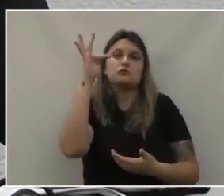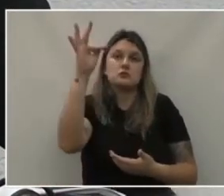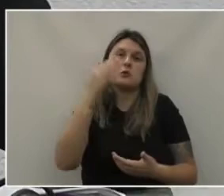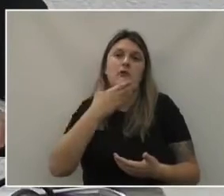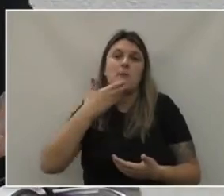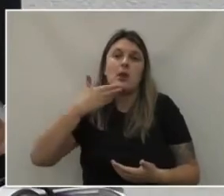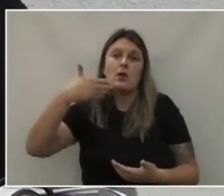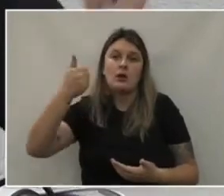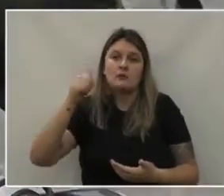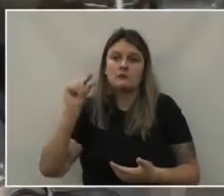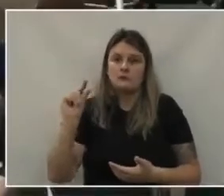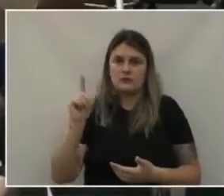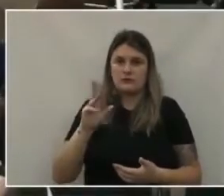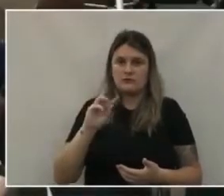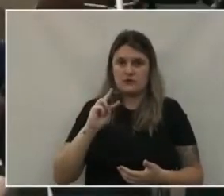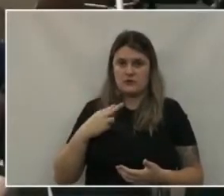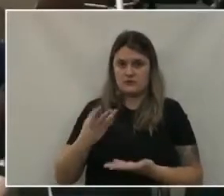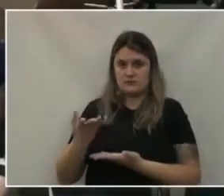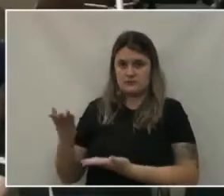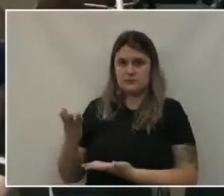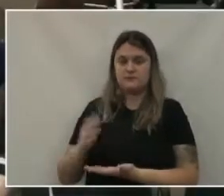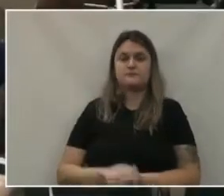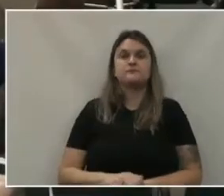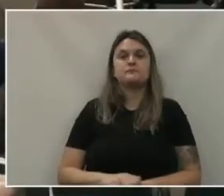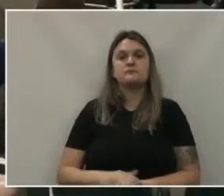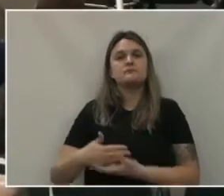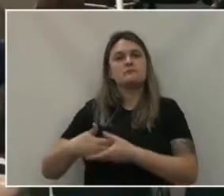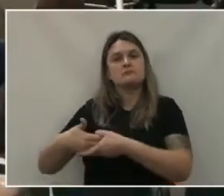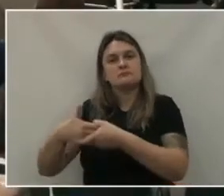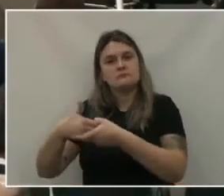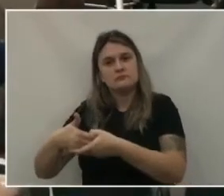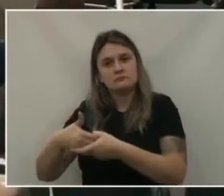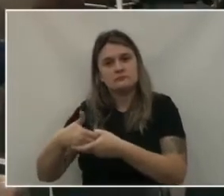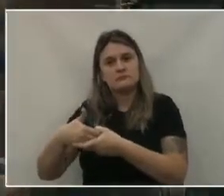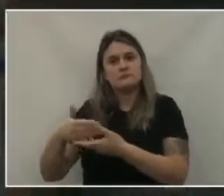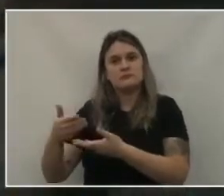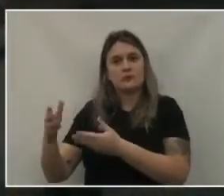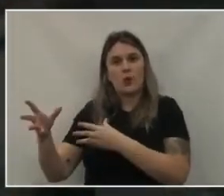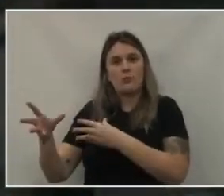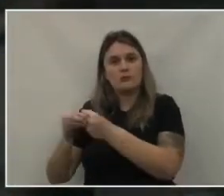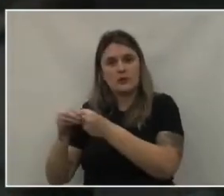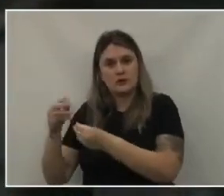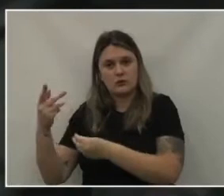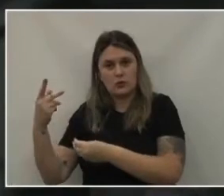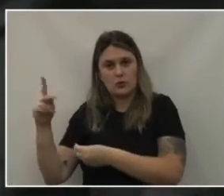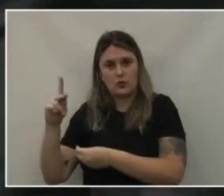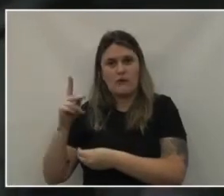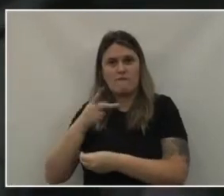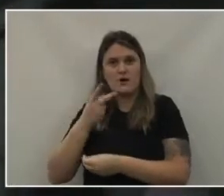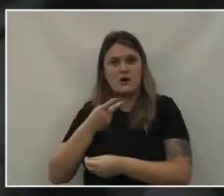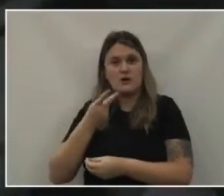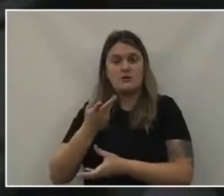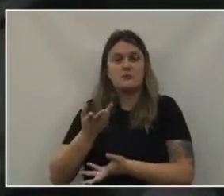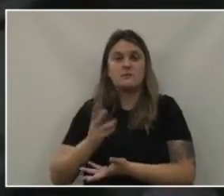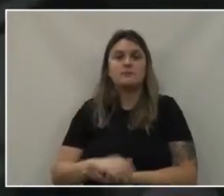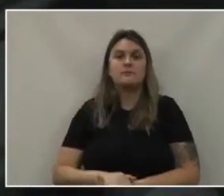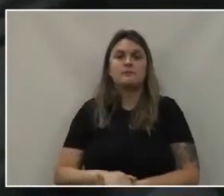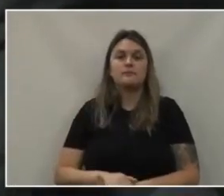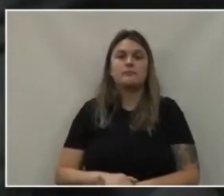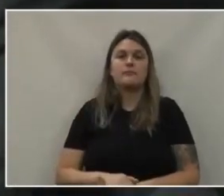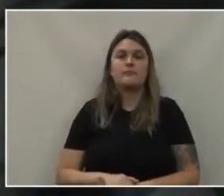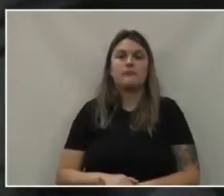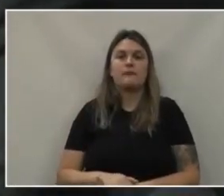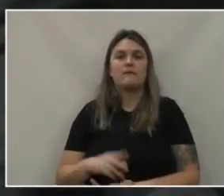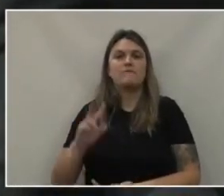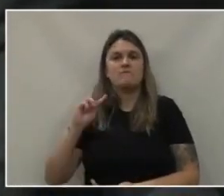Uma parte, vereador. Sinta-se à vontade. Até para complementar a sua palavra, e o nobre